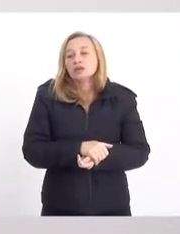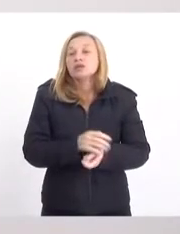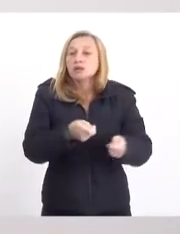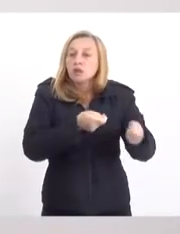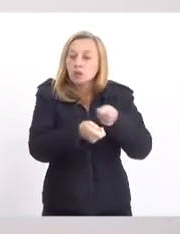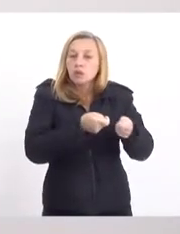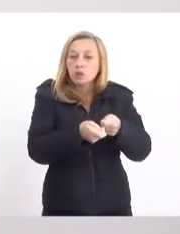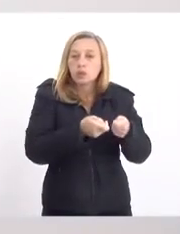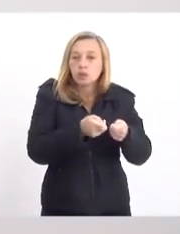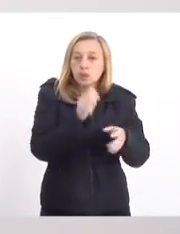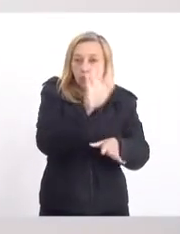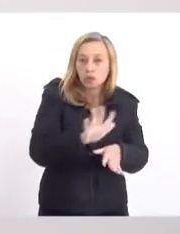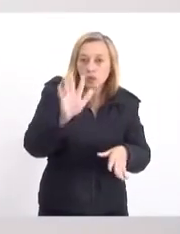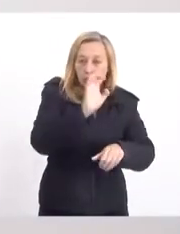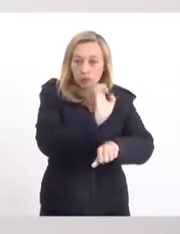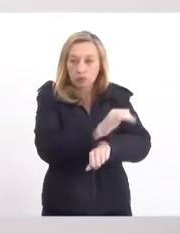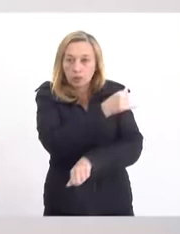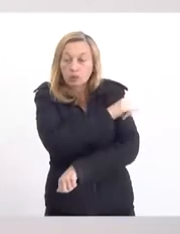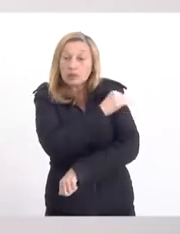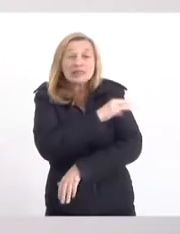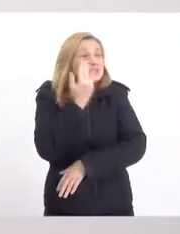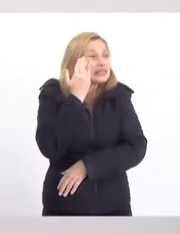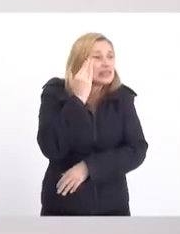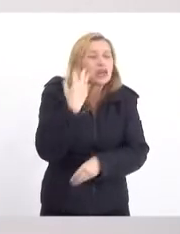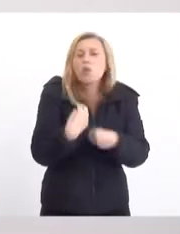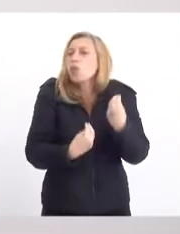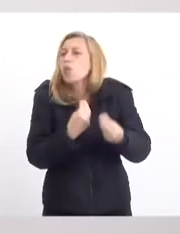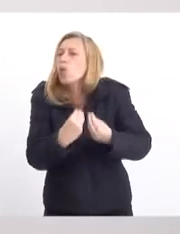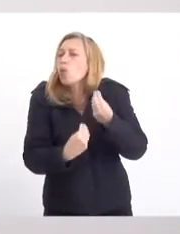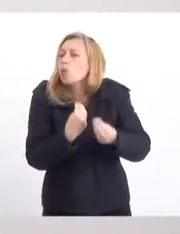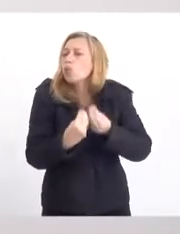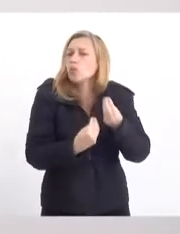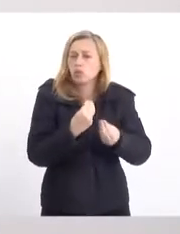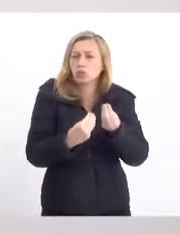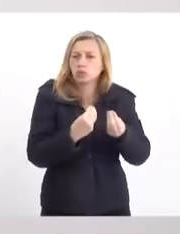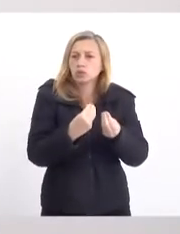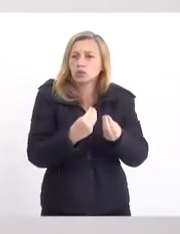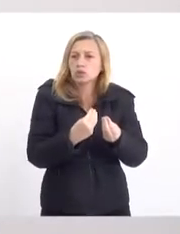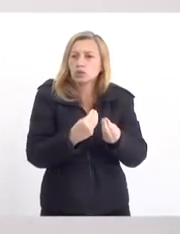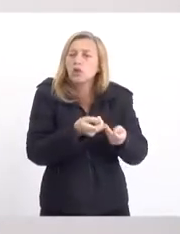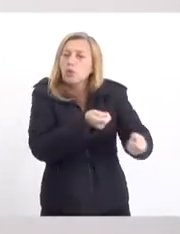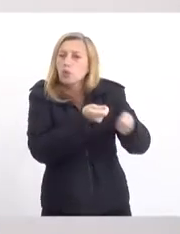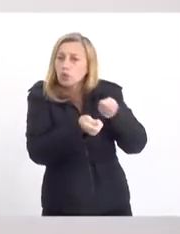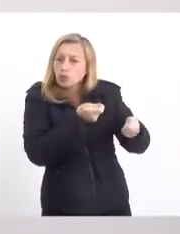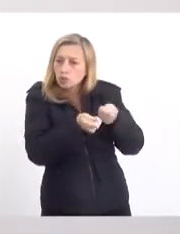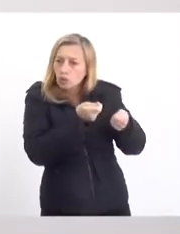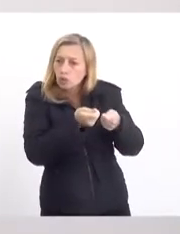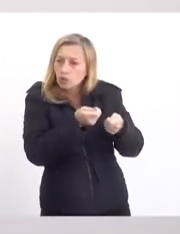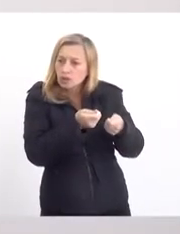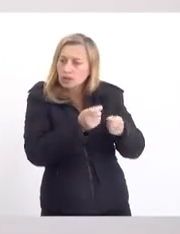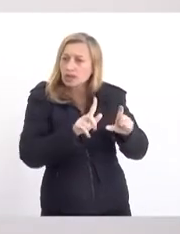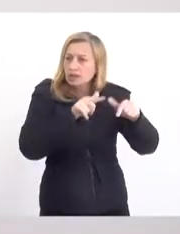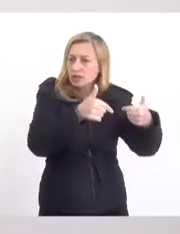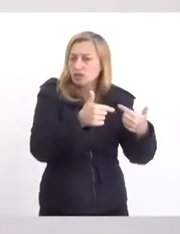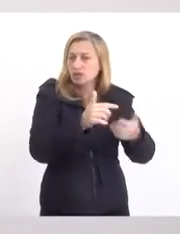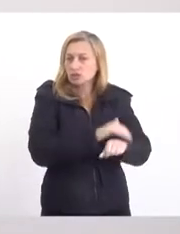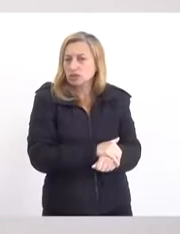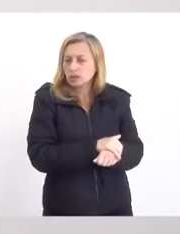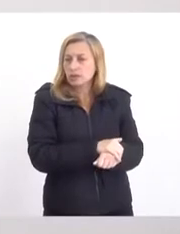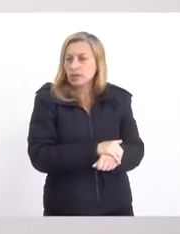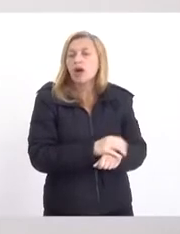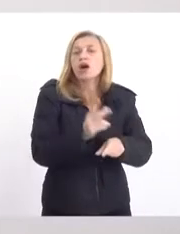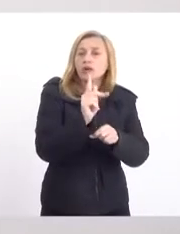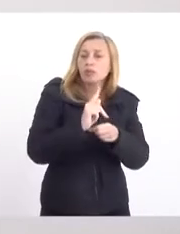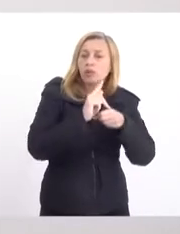Controladoria Geral do Estado do Rio de Janeiro, entender como o controle está sendo dado, a